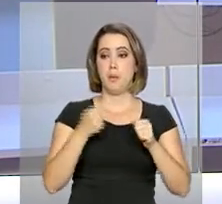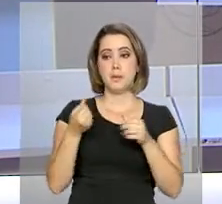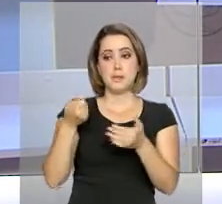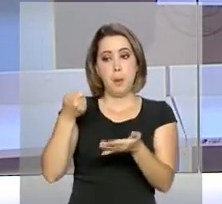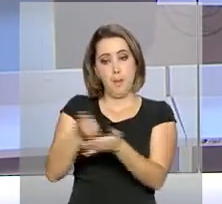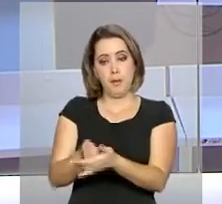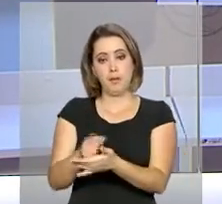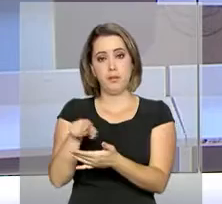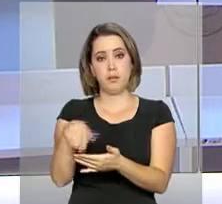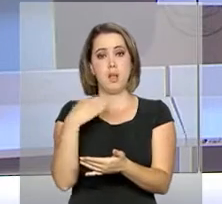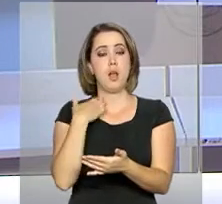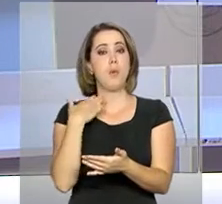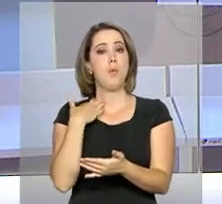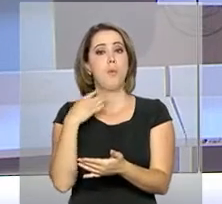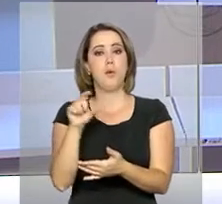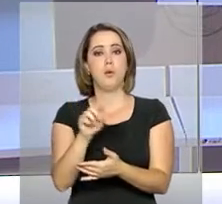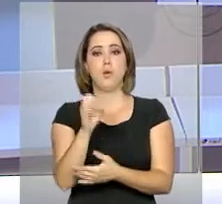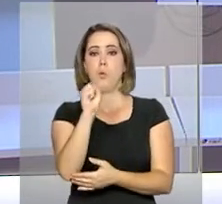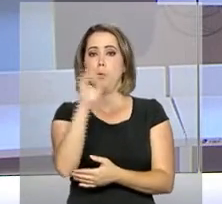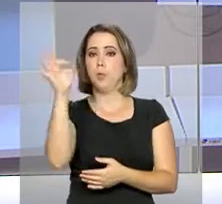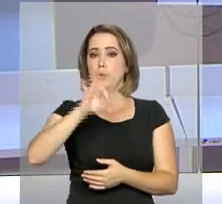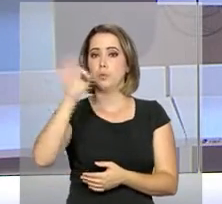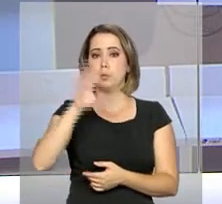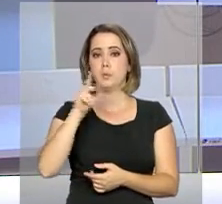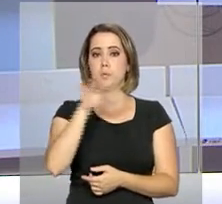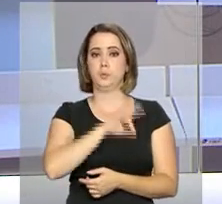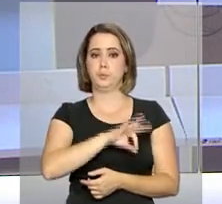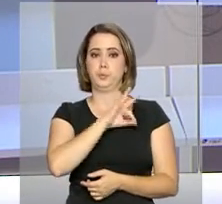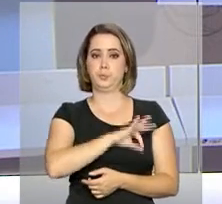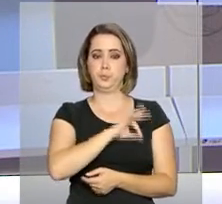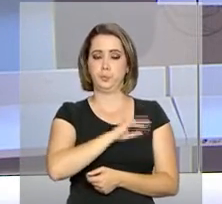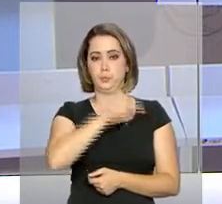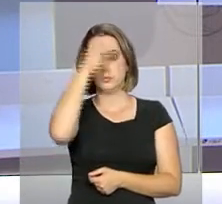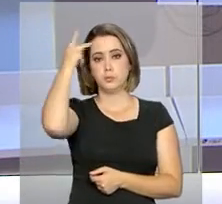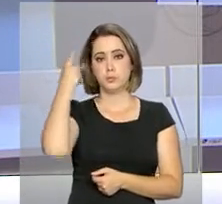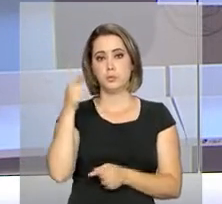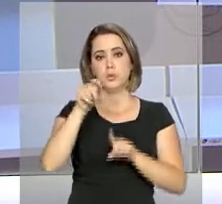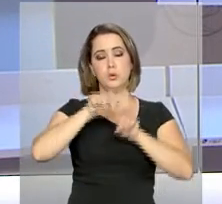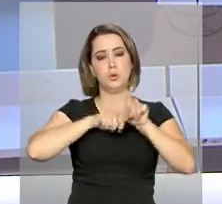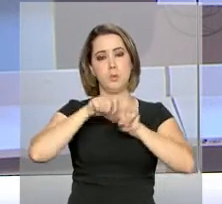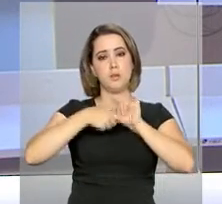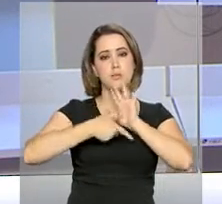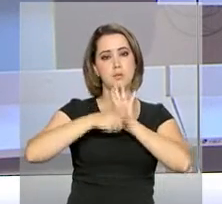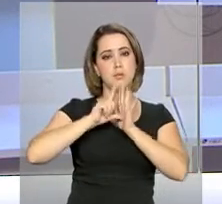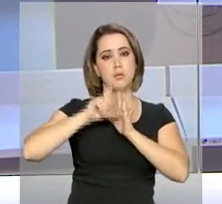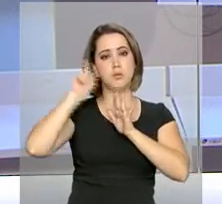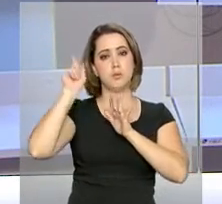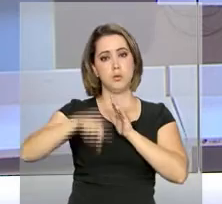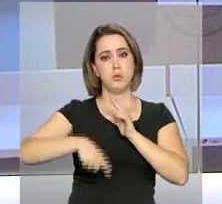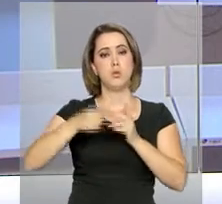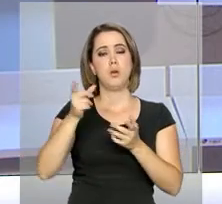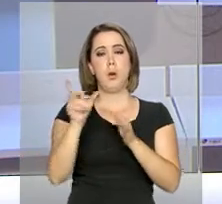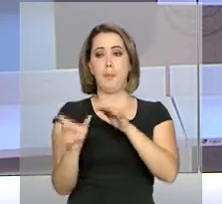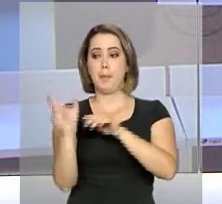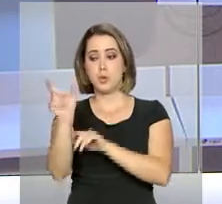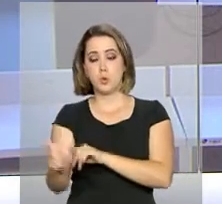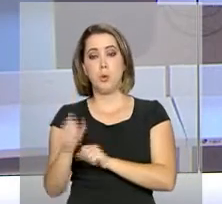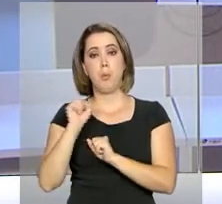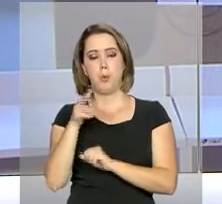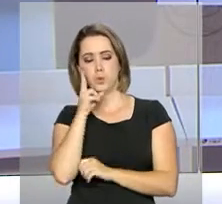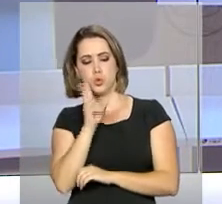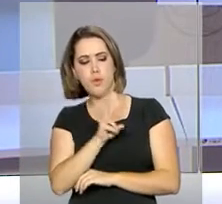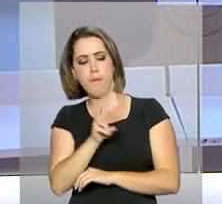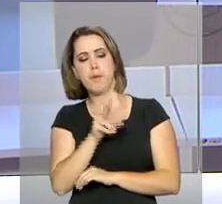depositar em conta bancária vinculada 8% da remuneração do trabalhador no mês anterior. E o trabalhador pode monitorar